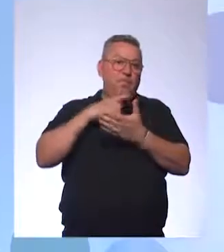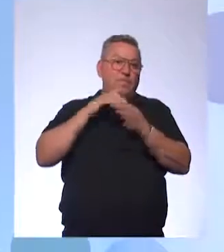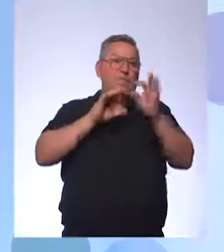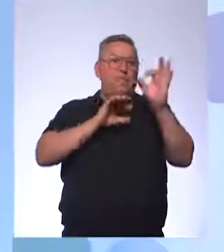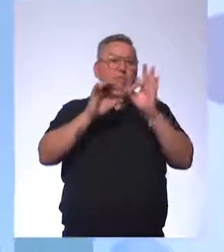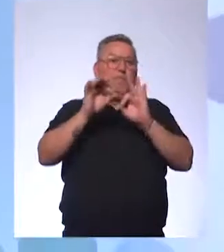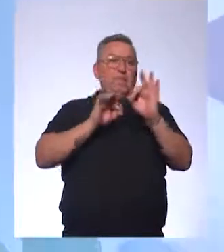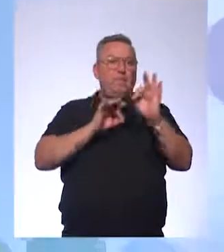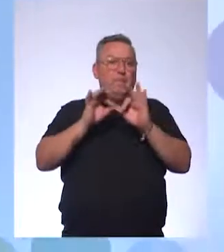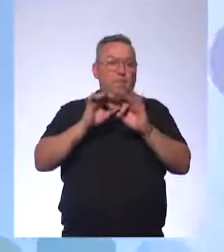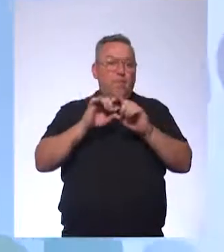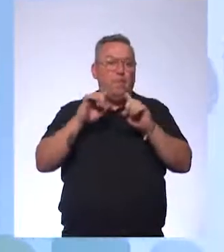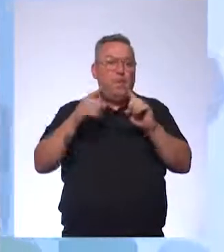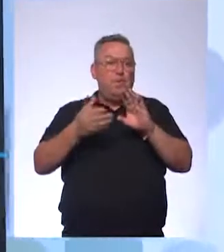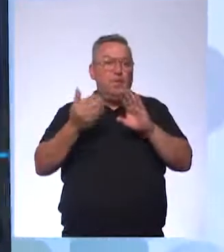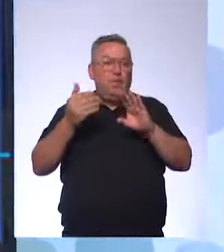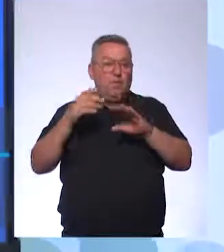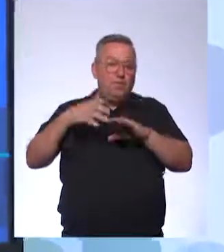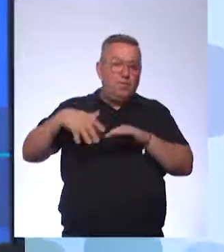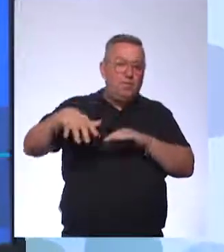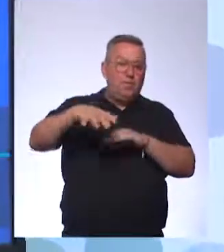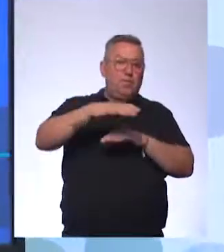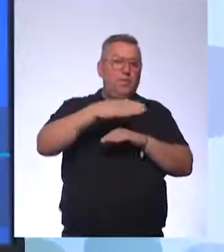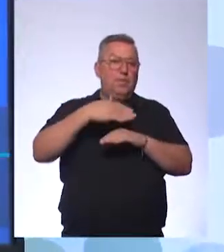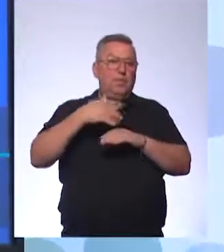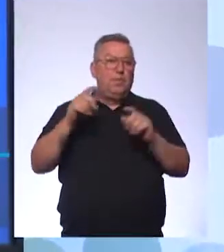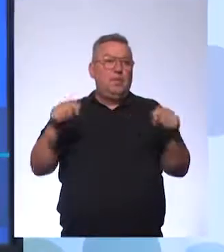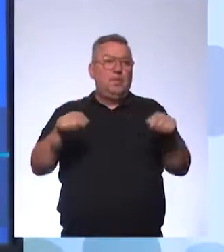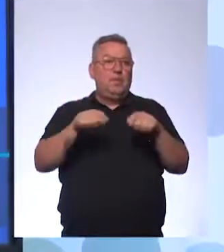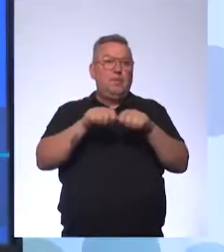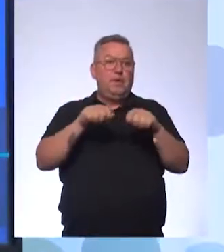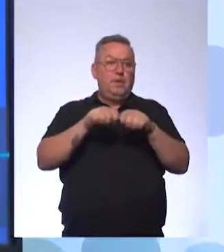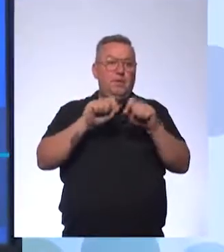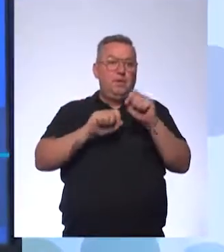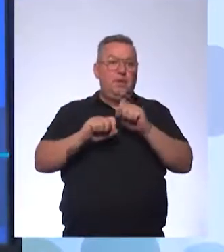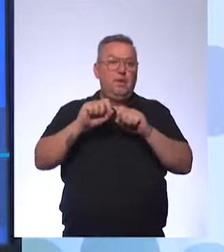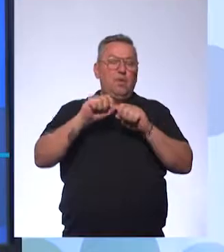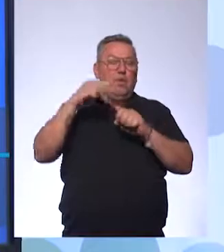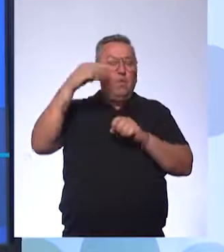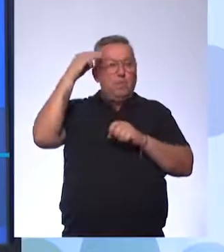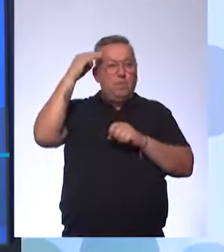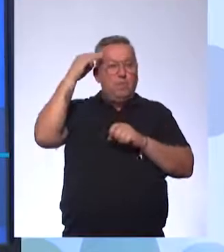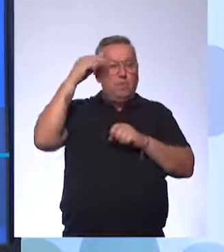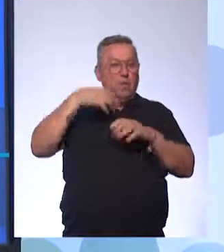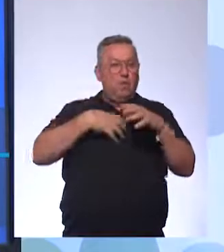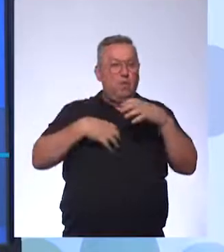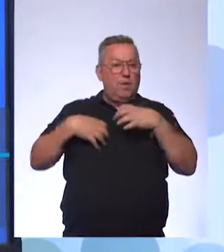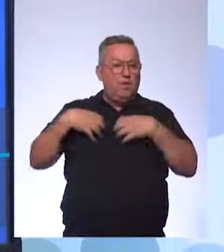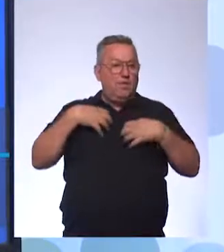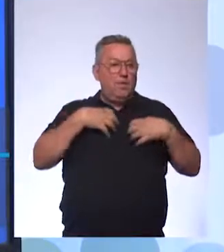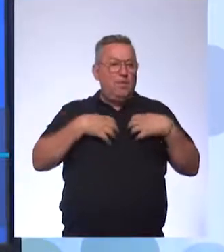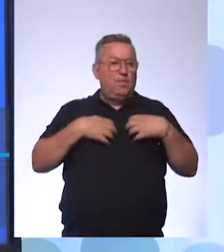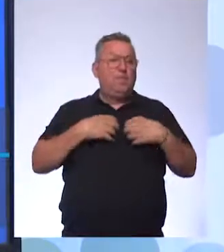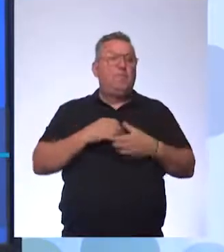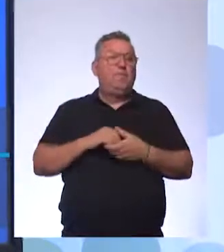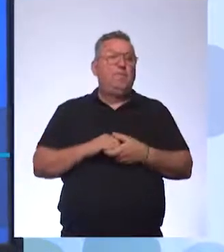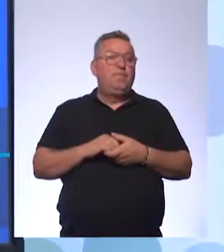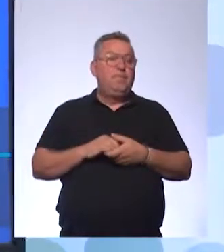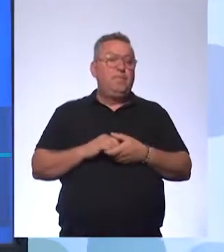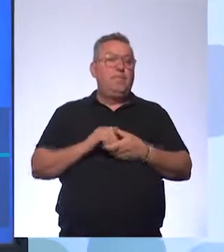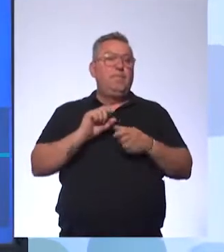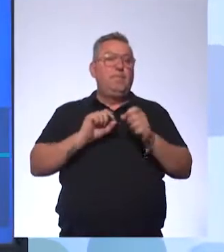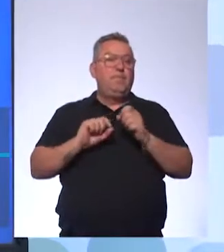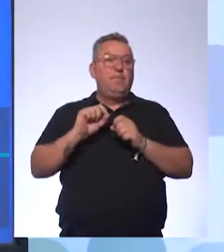projeto a desapropriação ali do local para poder fazer aí o Memorial dos Aflitos naquele lugar. Ou